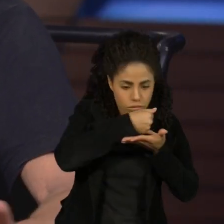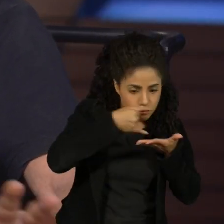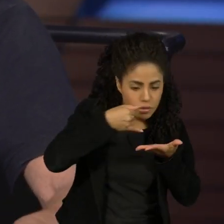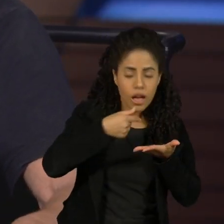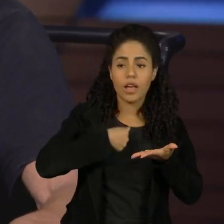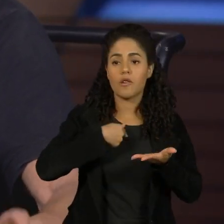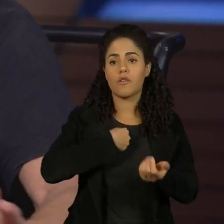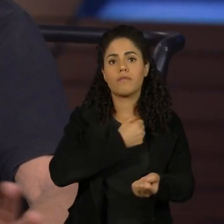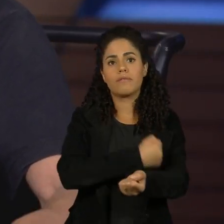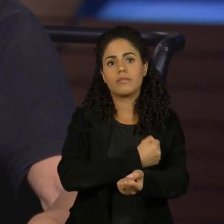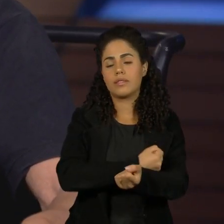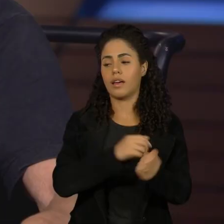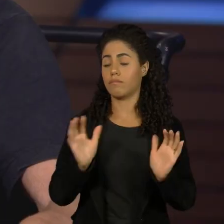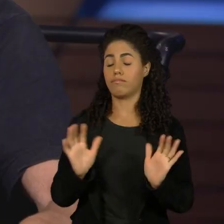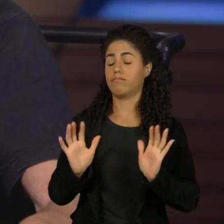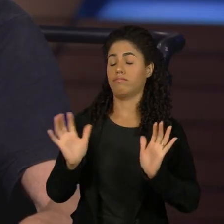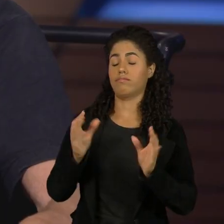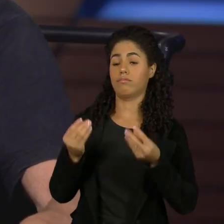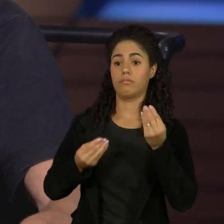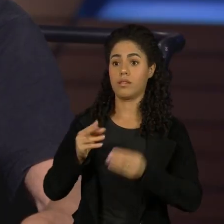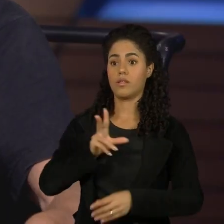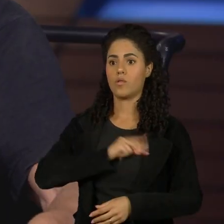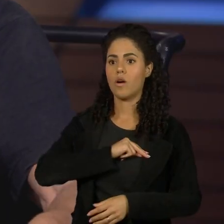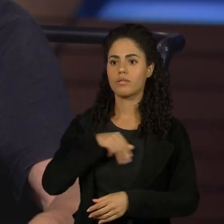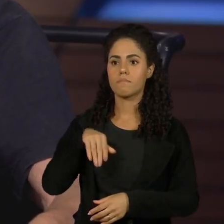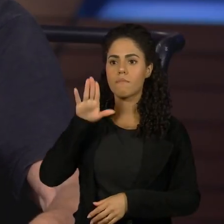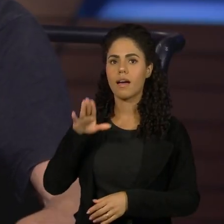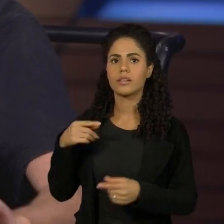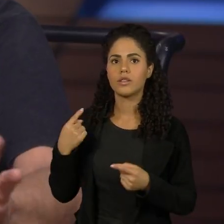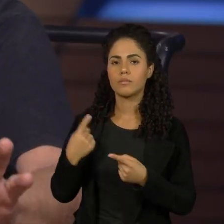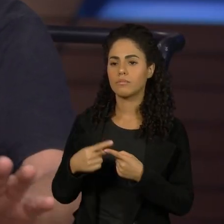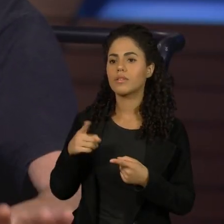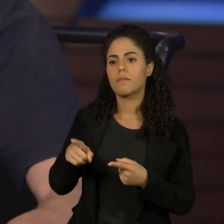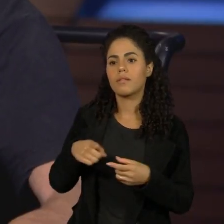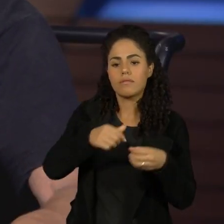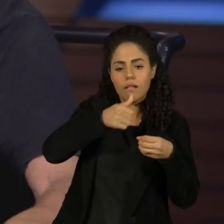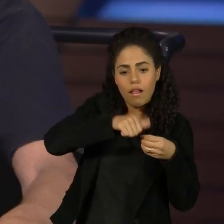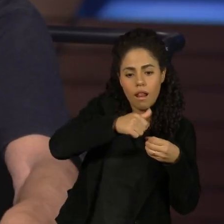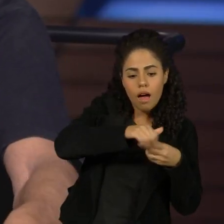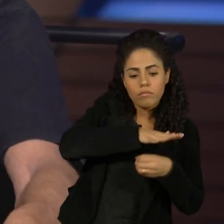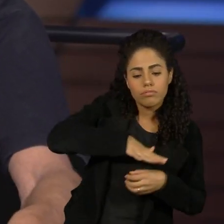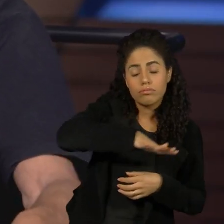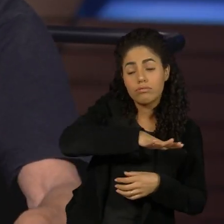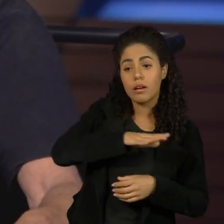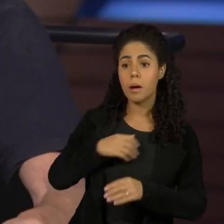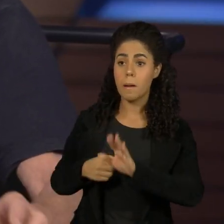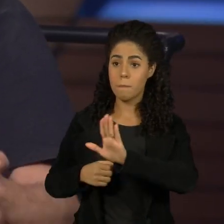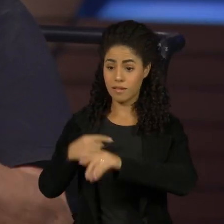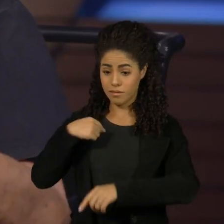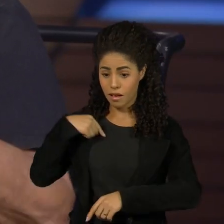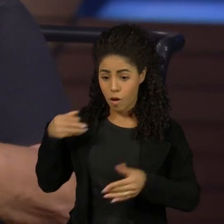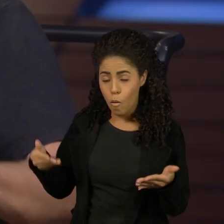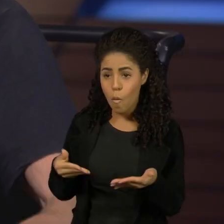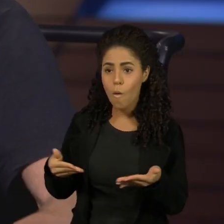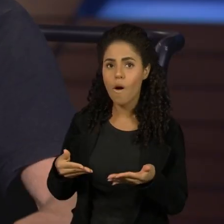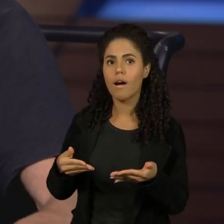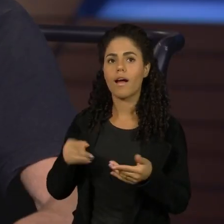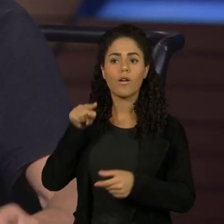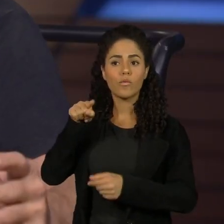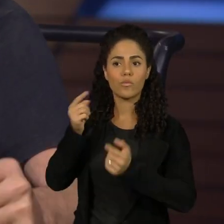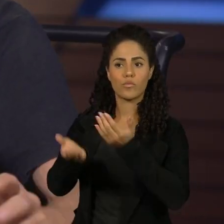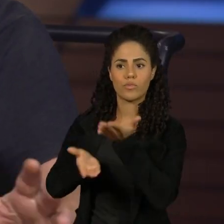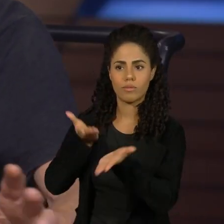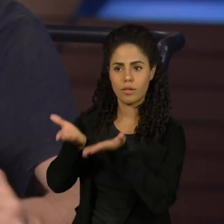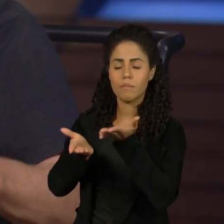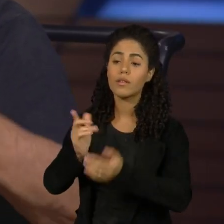ponto que, acho que mais do que eu cheguei só na Cracolândia mesmo. E com isso, por